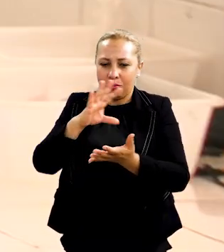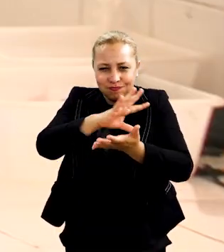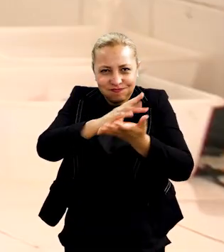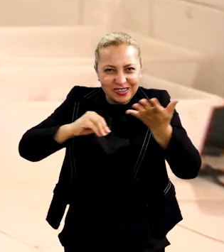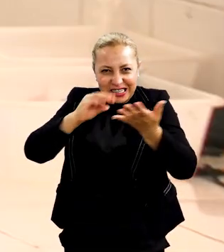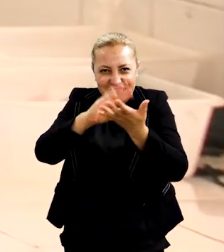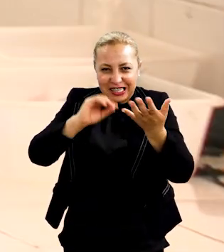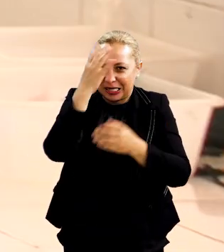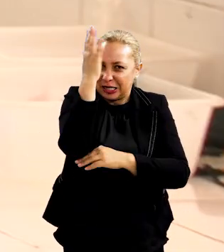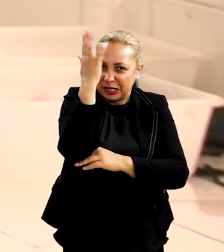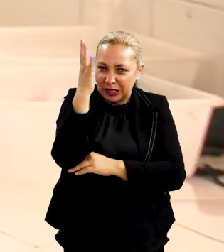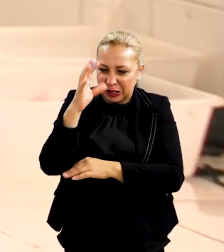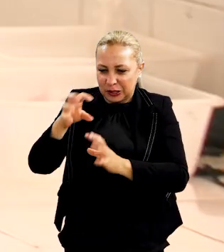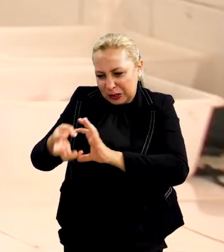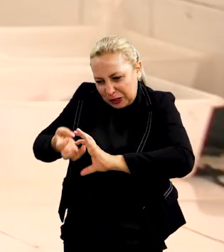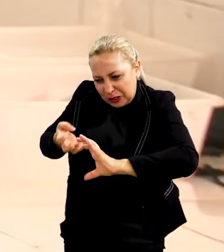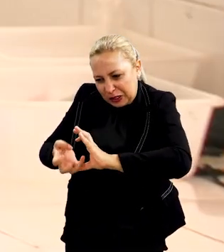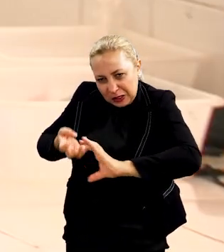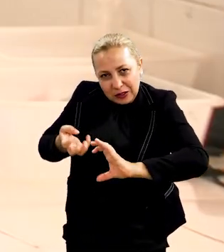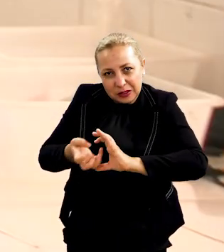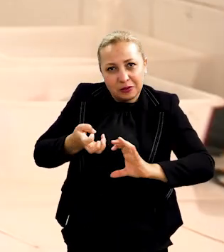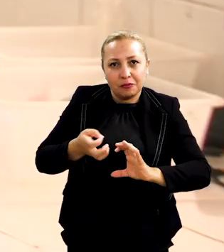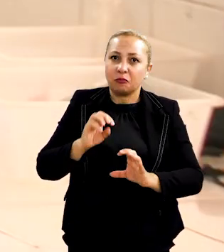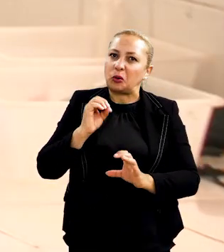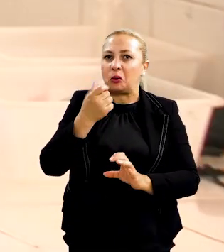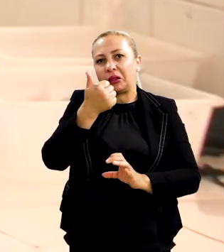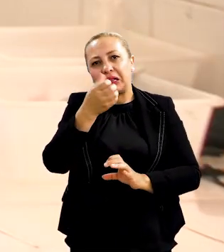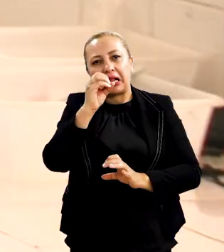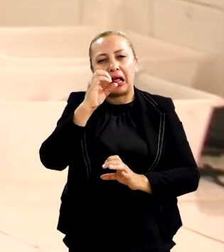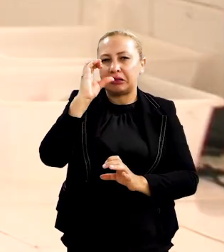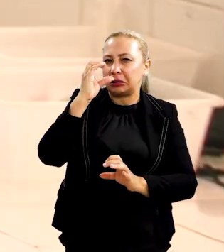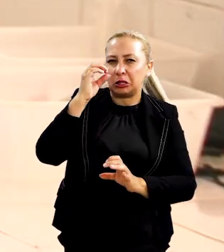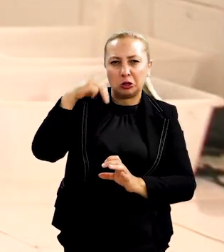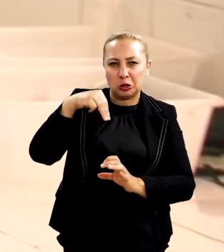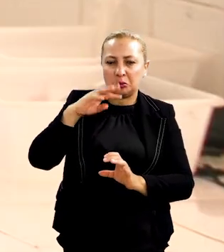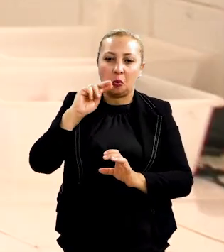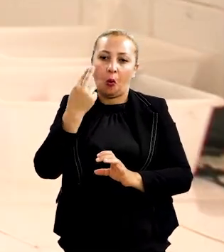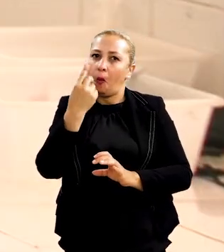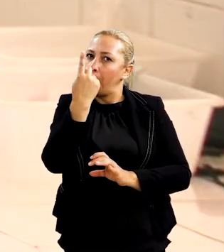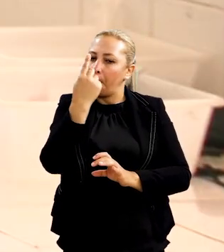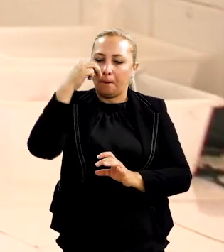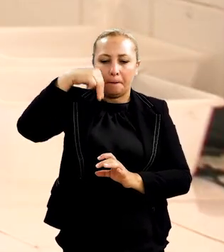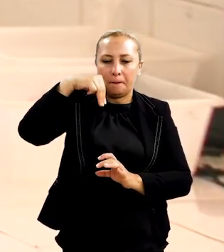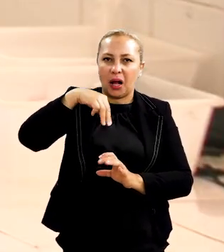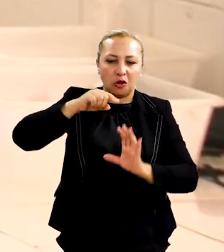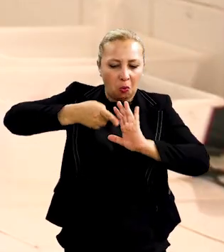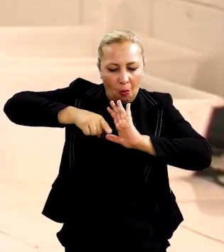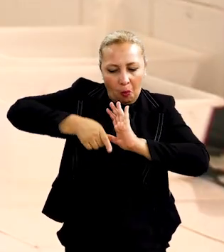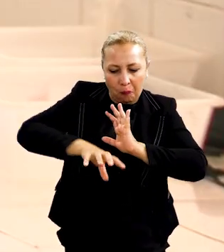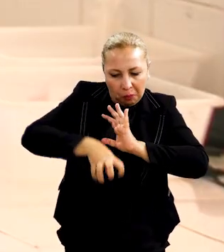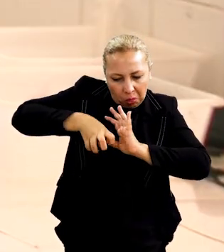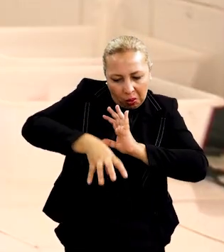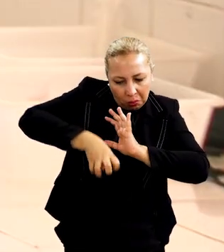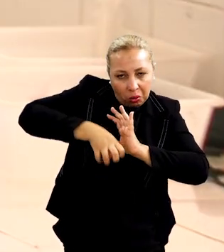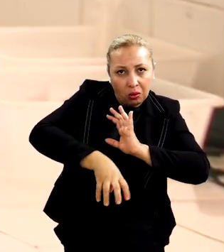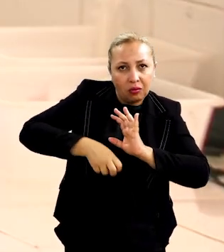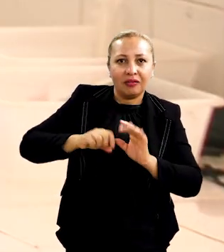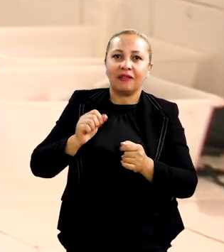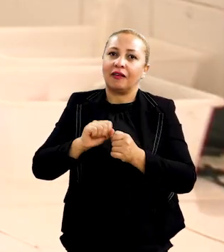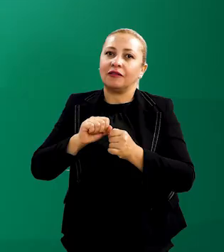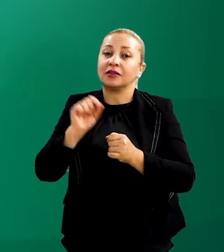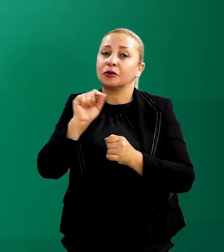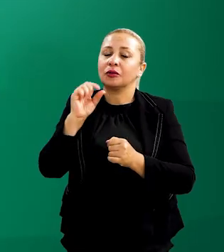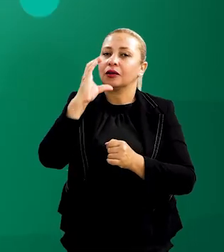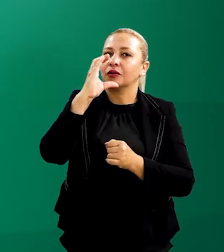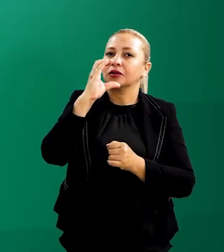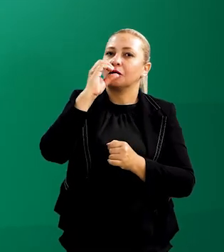e tira parte daquele solo, seja 10 centímetros de solo, seja 1 metro de solo, escavando, a gente vai fazer com